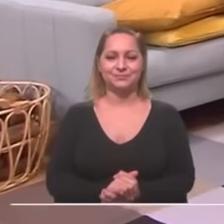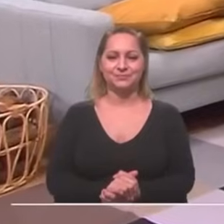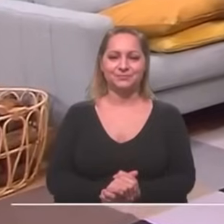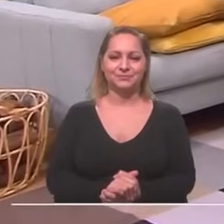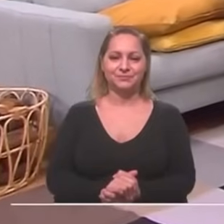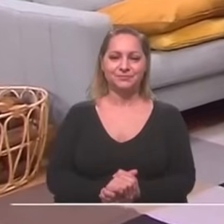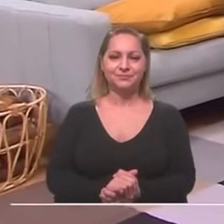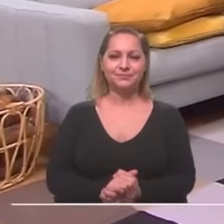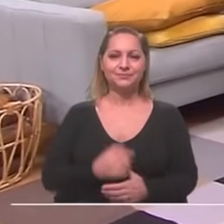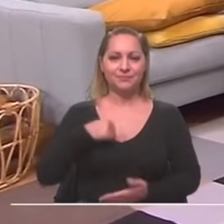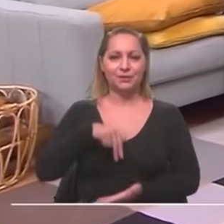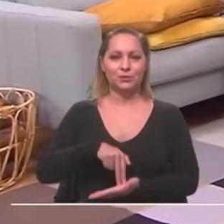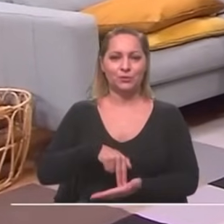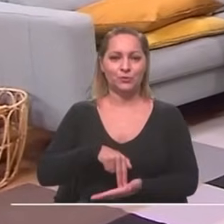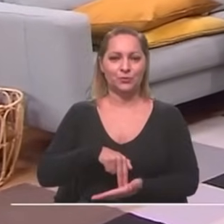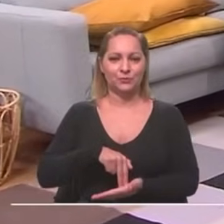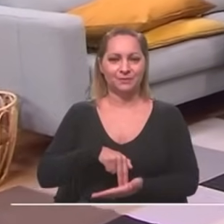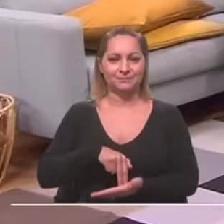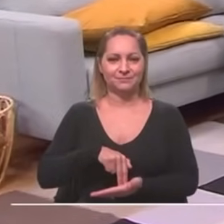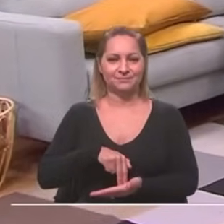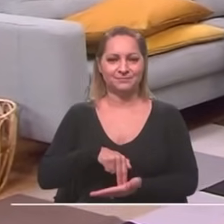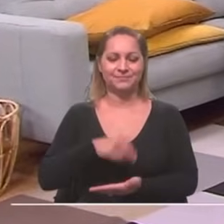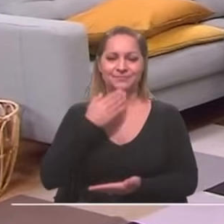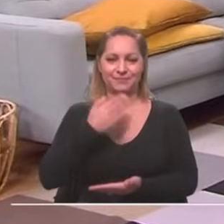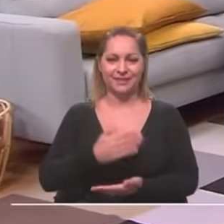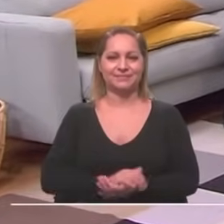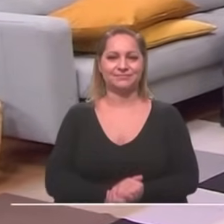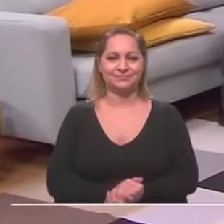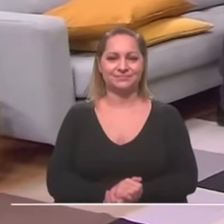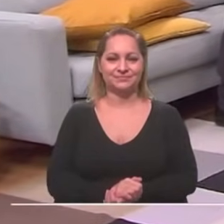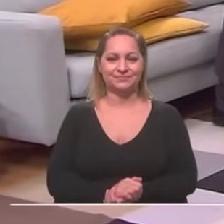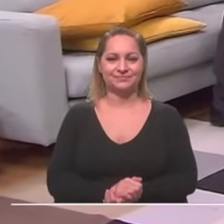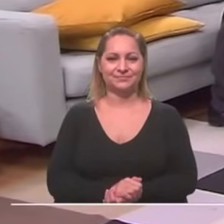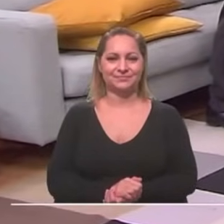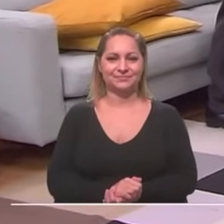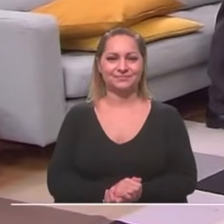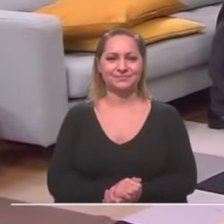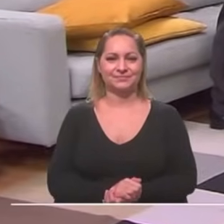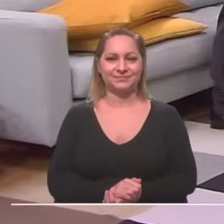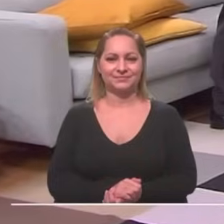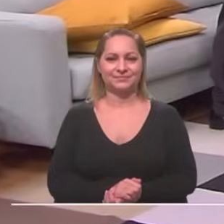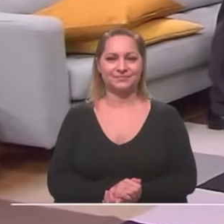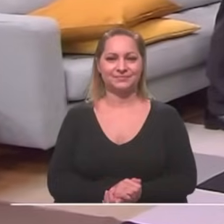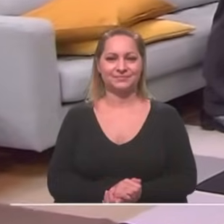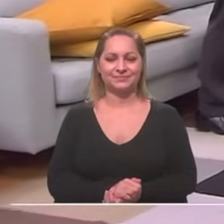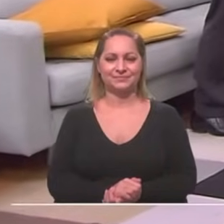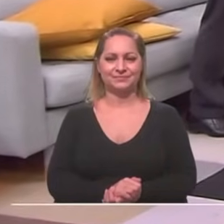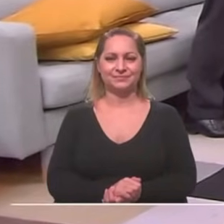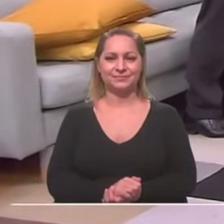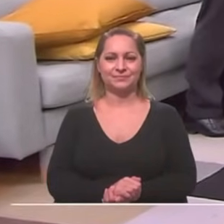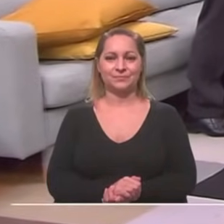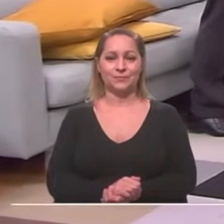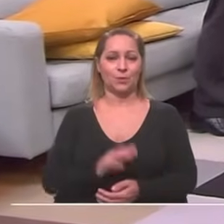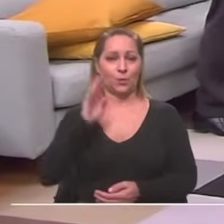eu fico por aqui, não se importam, pois não? Muito obrigada. Gostávamos muito. Muito gosto de conhecer. Muito obrigado. Agora, não se